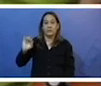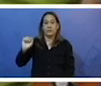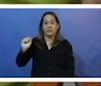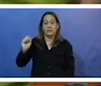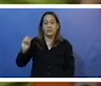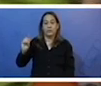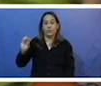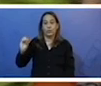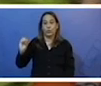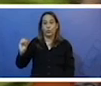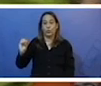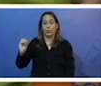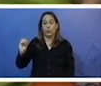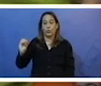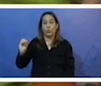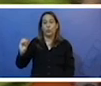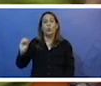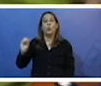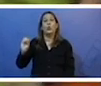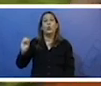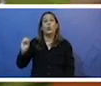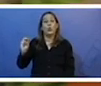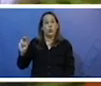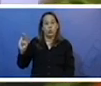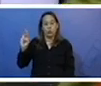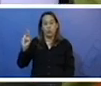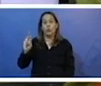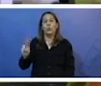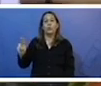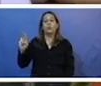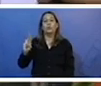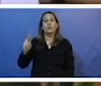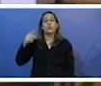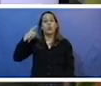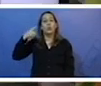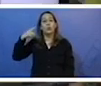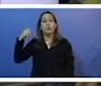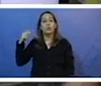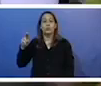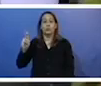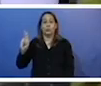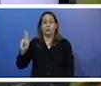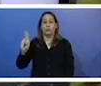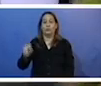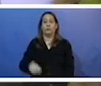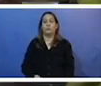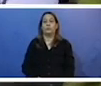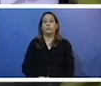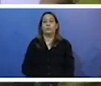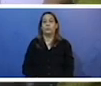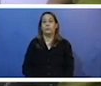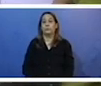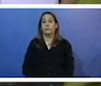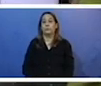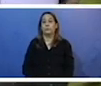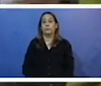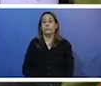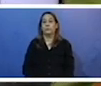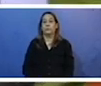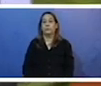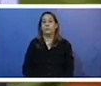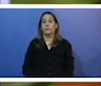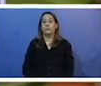E aqui é a letra O. Então, encantado, a gente põe... Opa, pulei uma